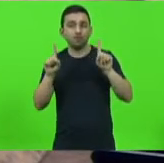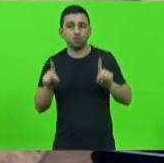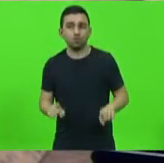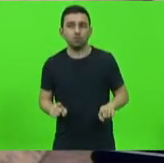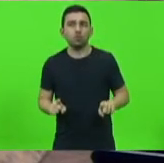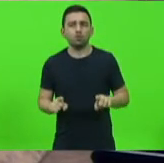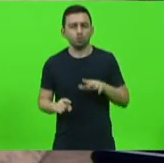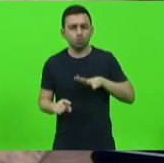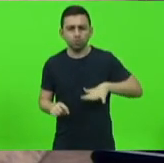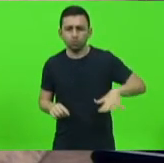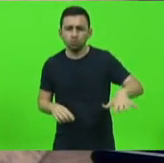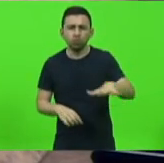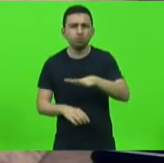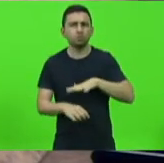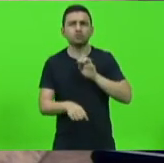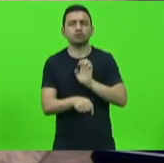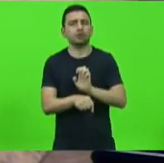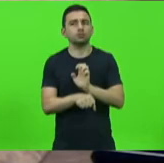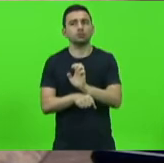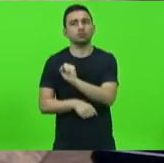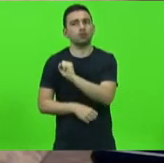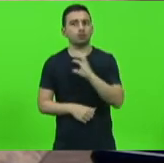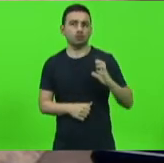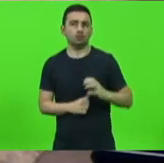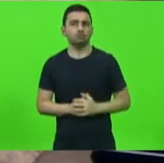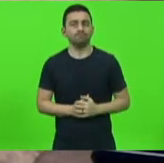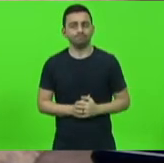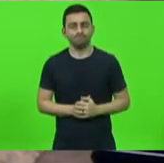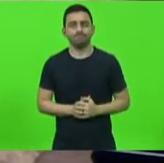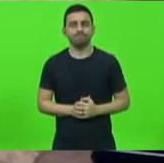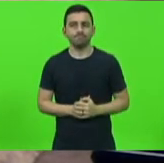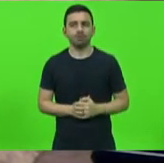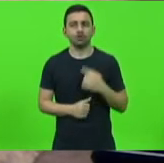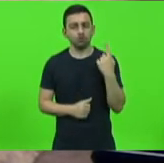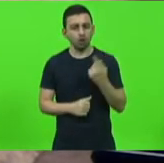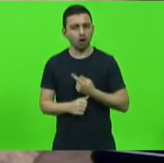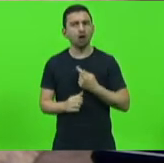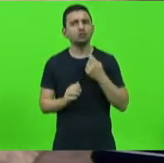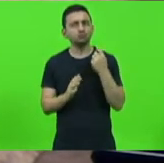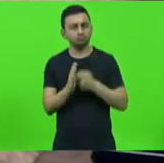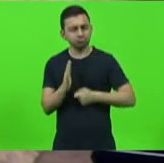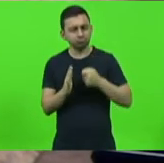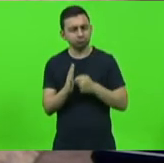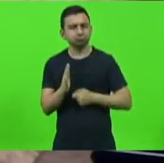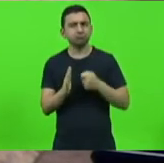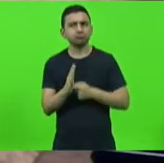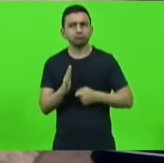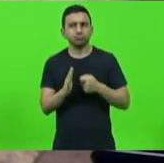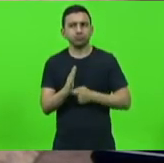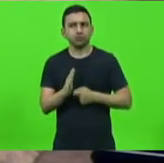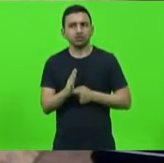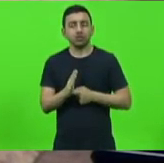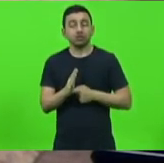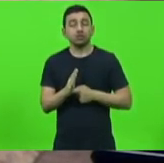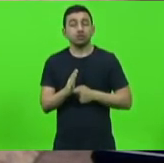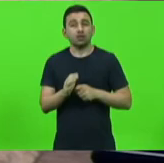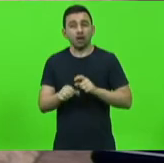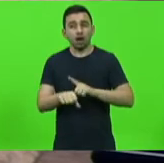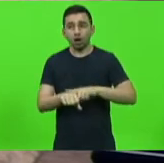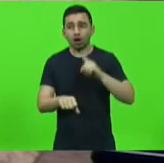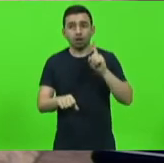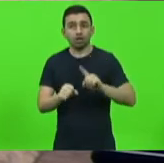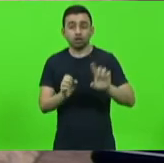do Estado de Santa Catarina. E o que nós cobramos de imediato, quando aportou aqui esse projeto da